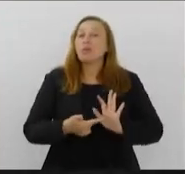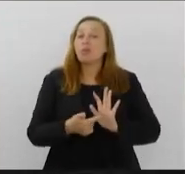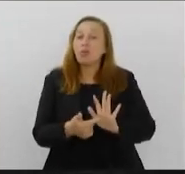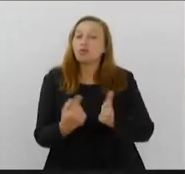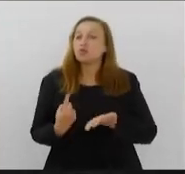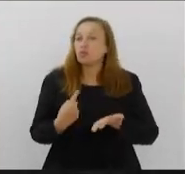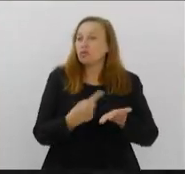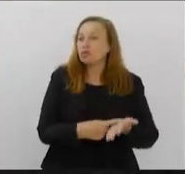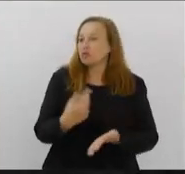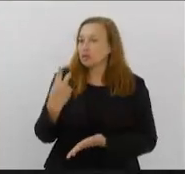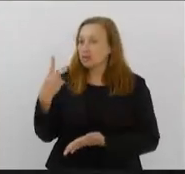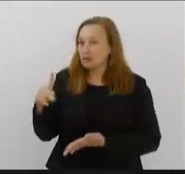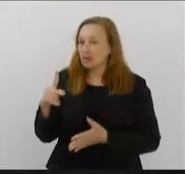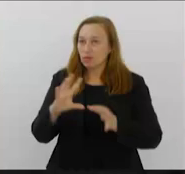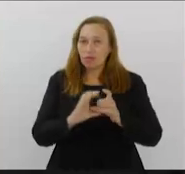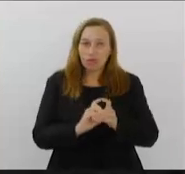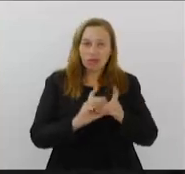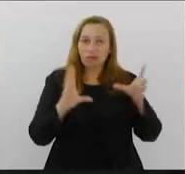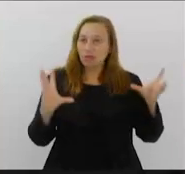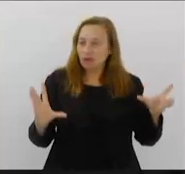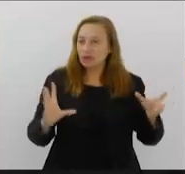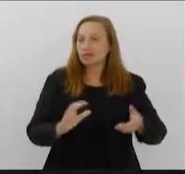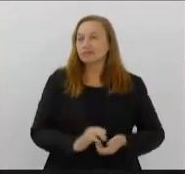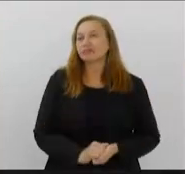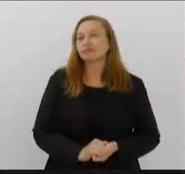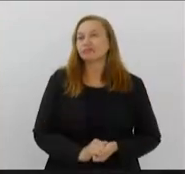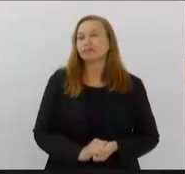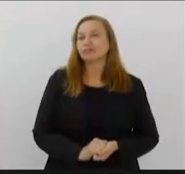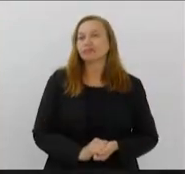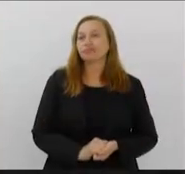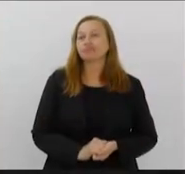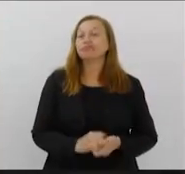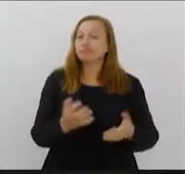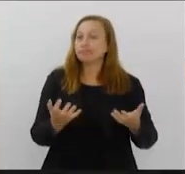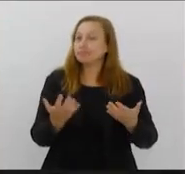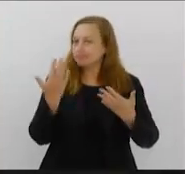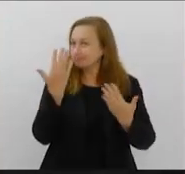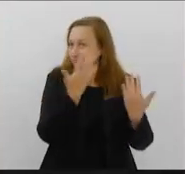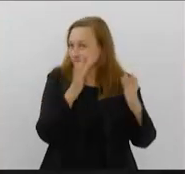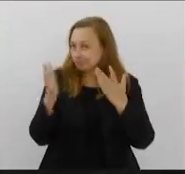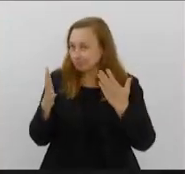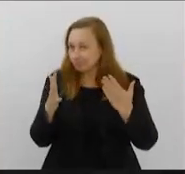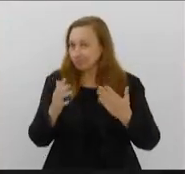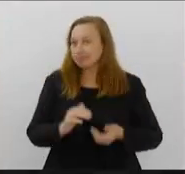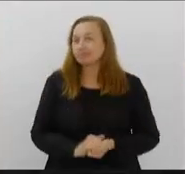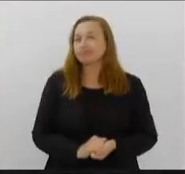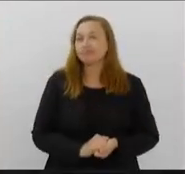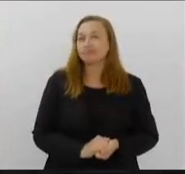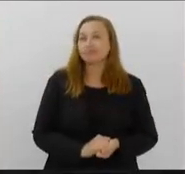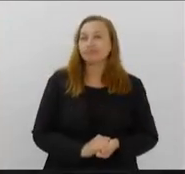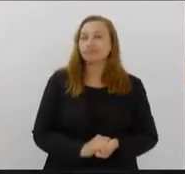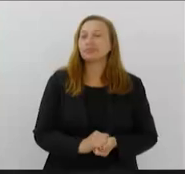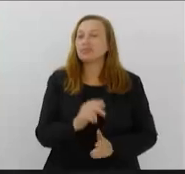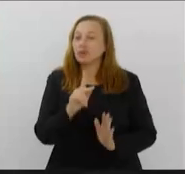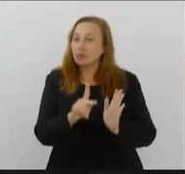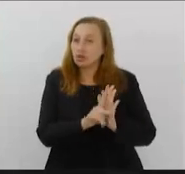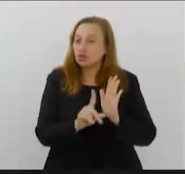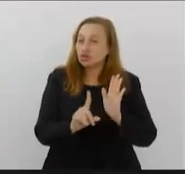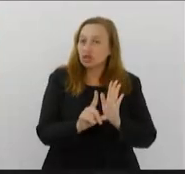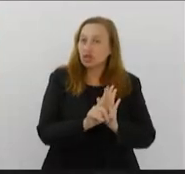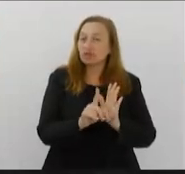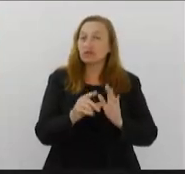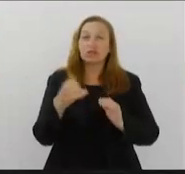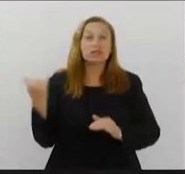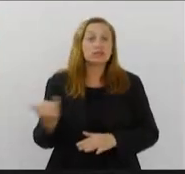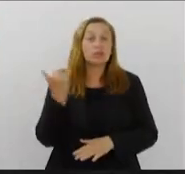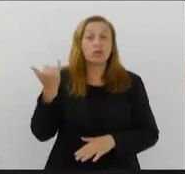compromisso de Vossa Excelência com a democracia. E queria parabenizá-lo por conta de capitanear projetos importantes e